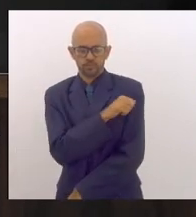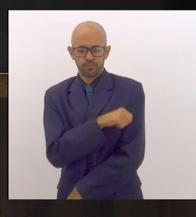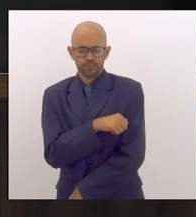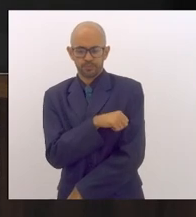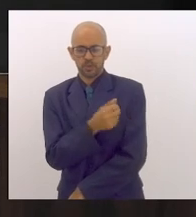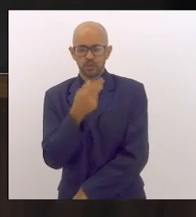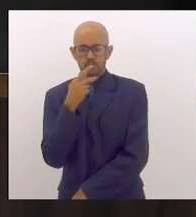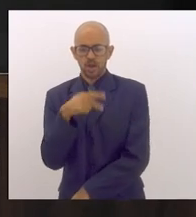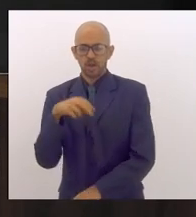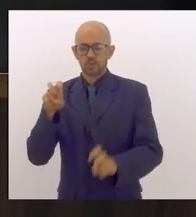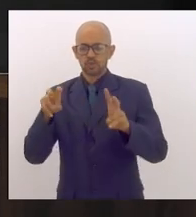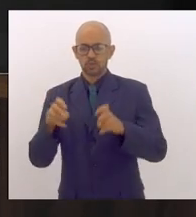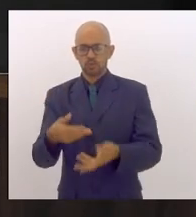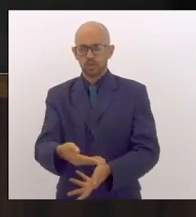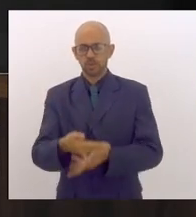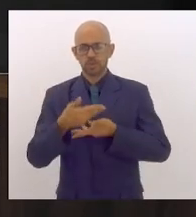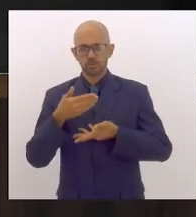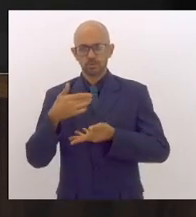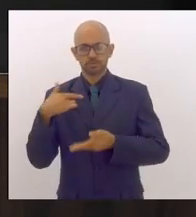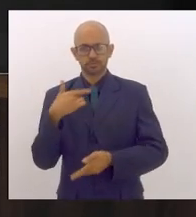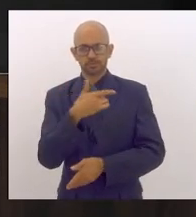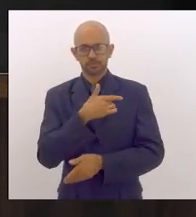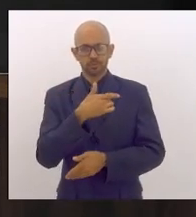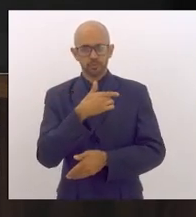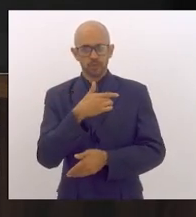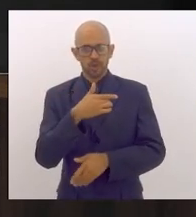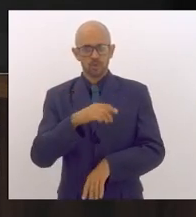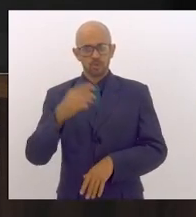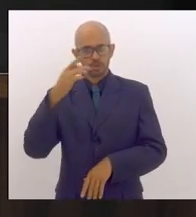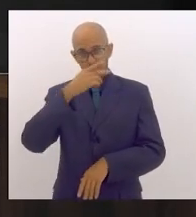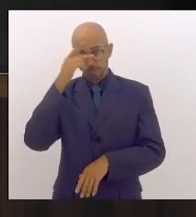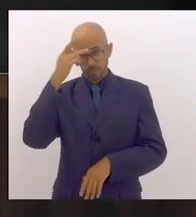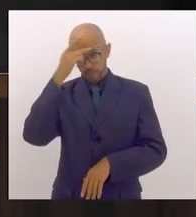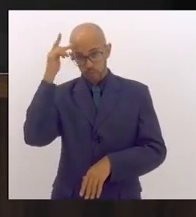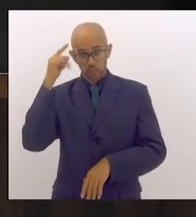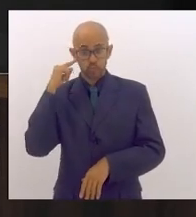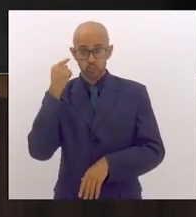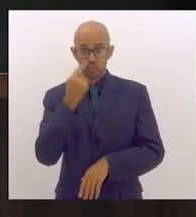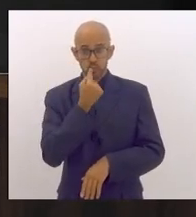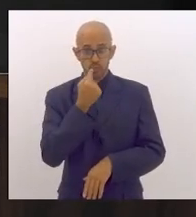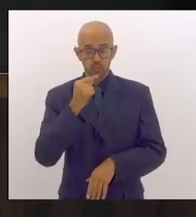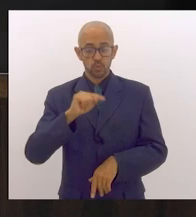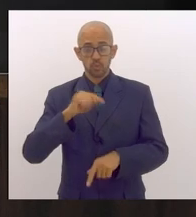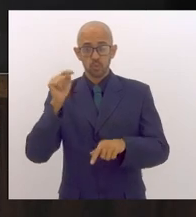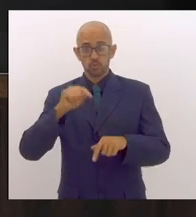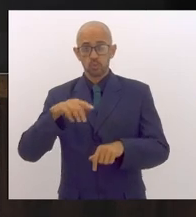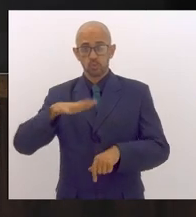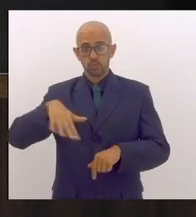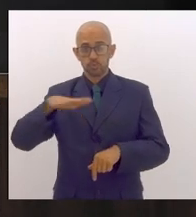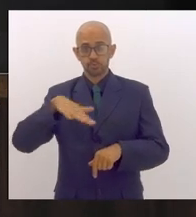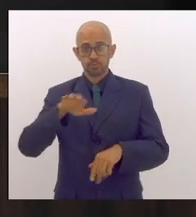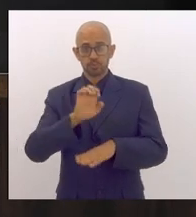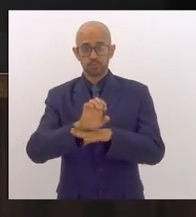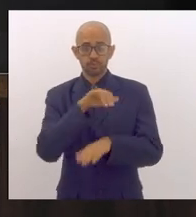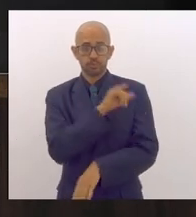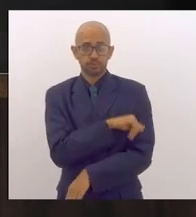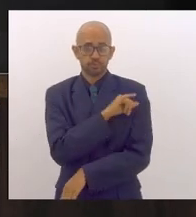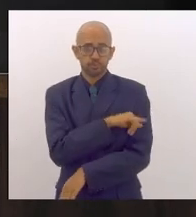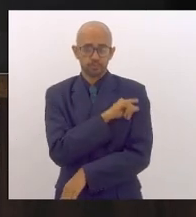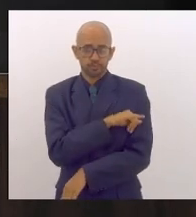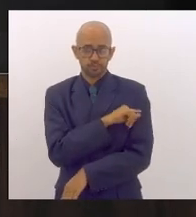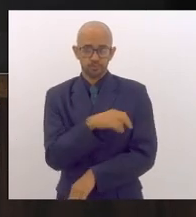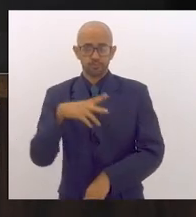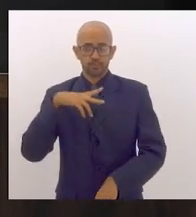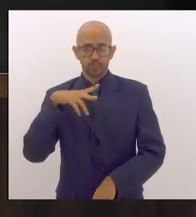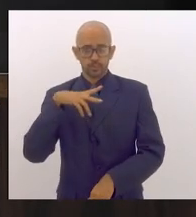dispõe sobre o atendimento integral à saúde da pessoa surda nas unidades de saúde privadas no âmbito do Estado do Rio de Janeiro. Pendente de parecer da Comissão de